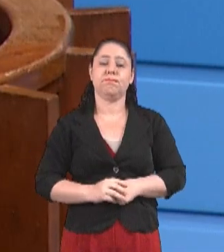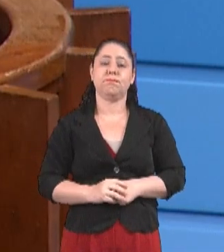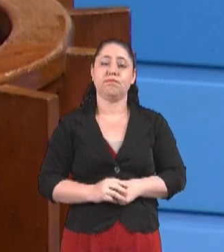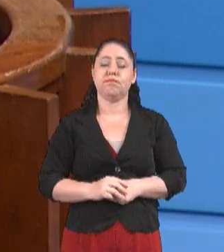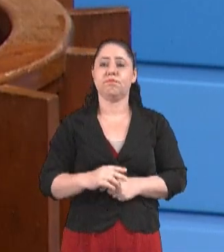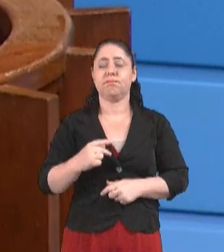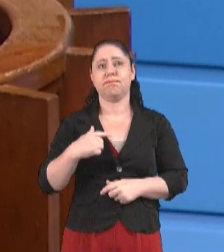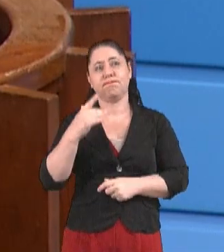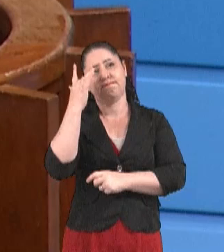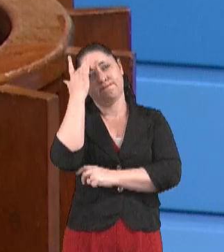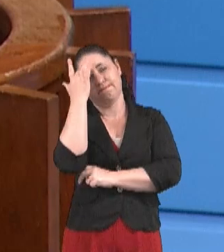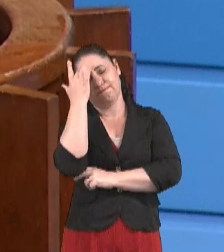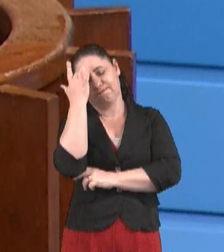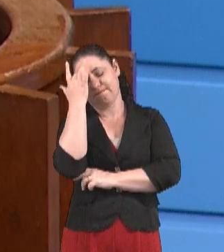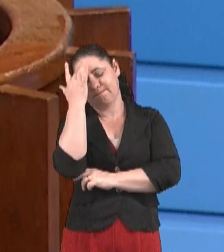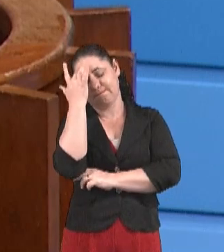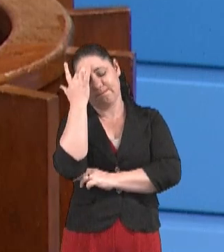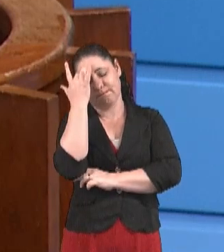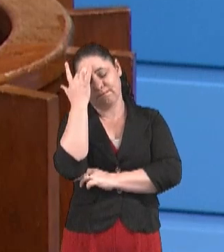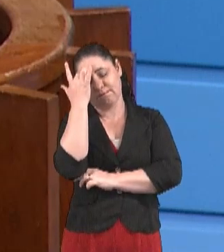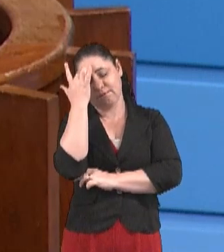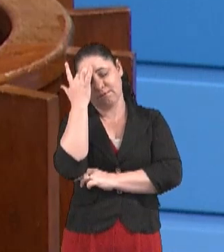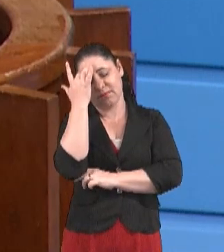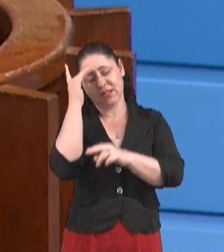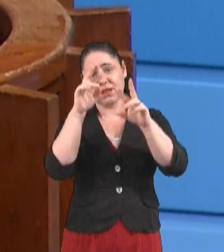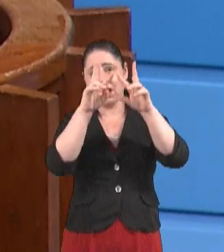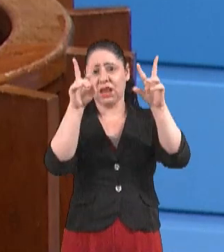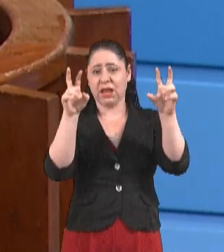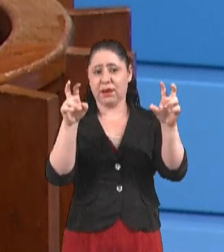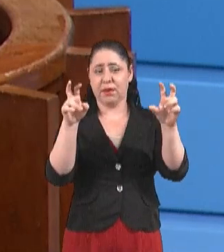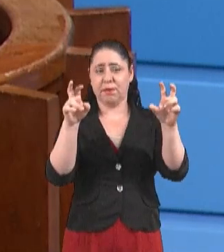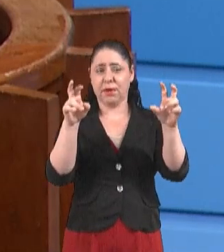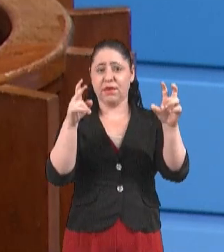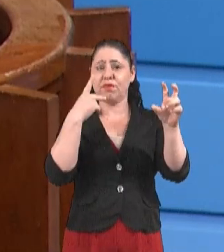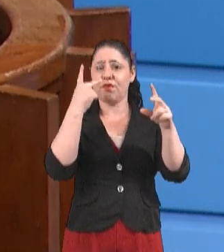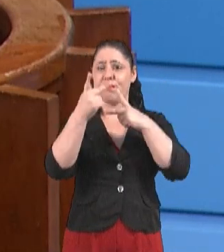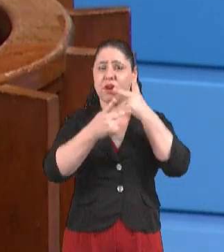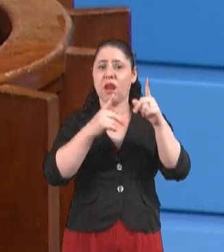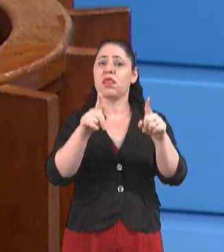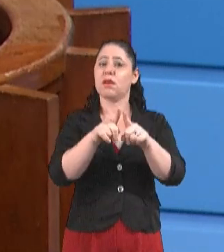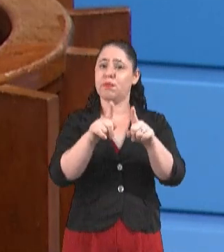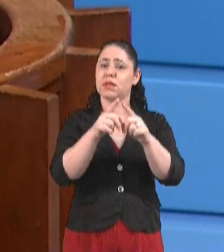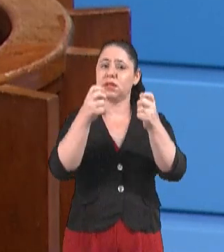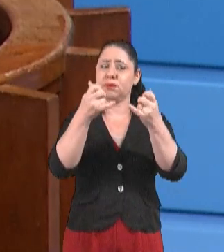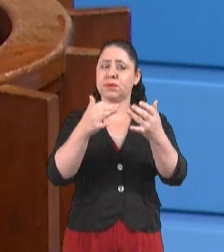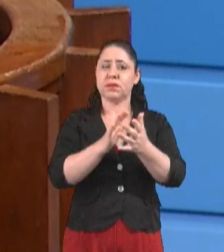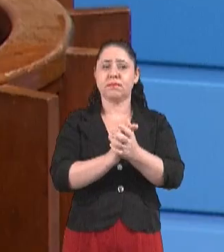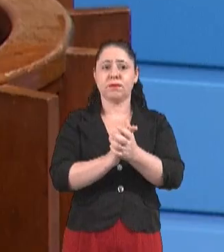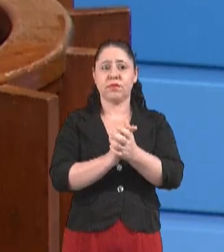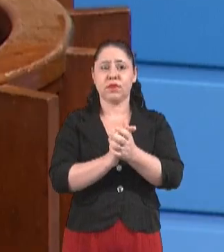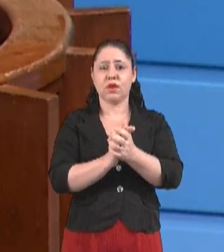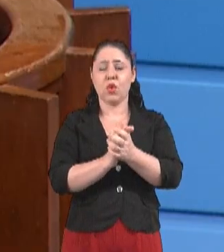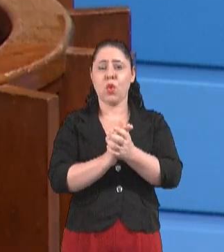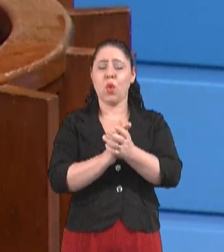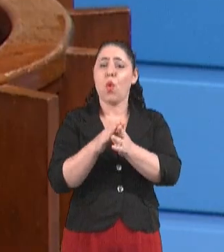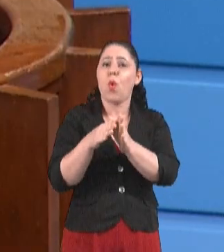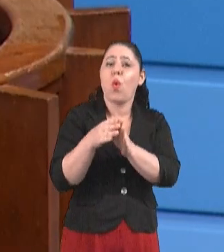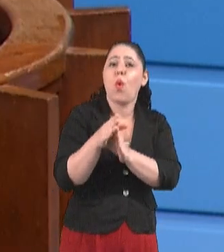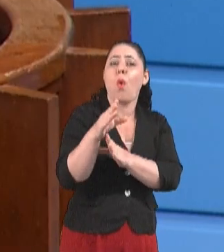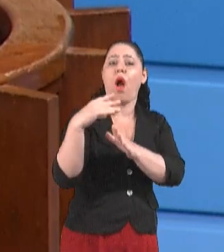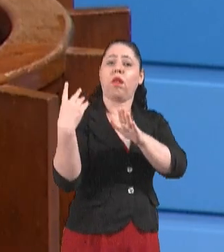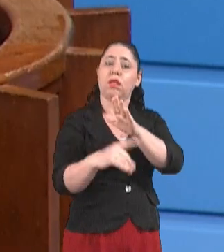E eu fico pensando aqui nessa matéria, foi dito inclusive que foi procurado o Conselho